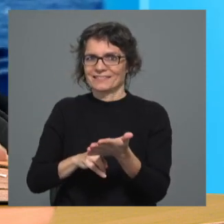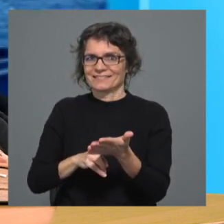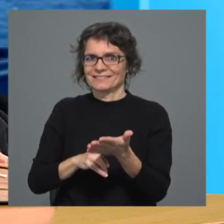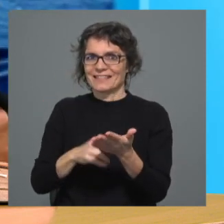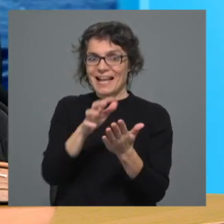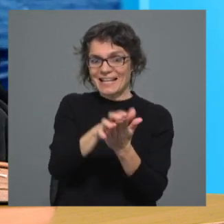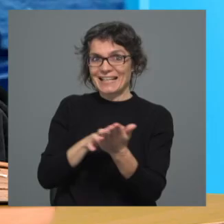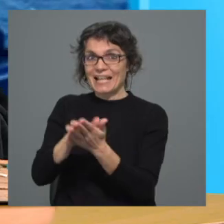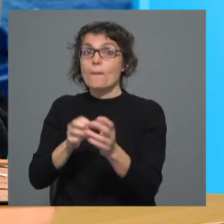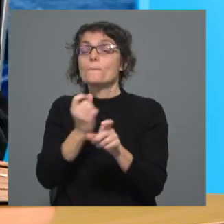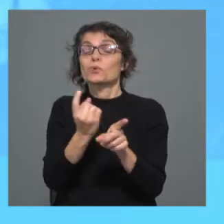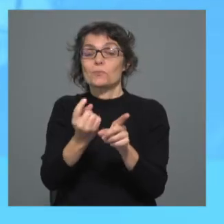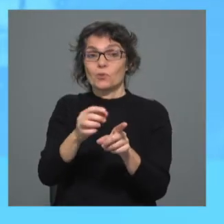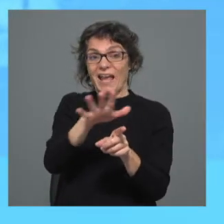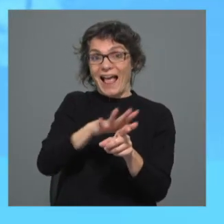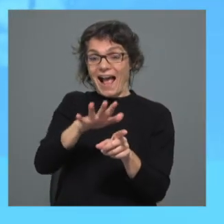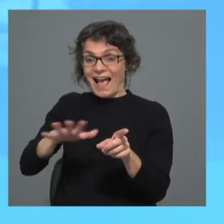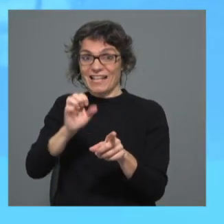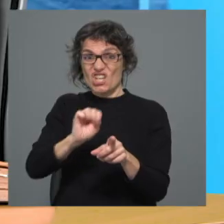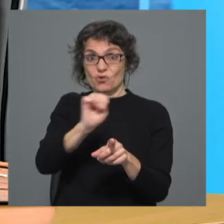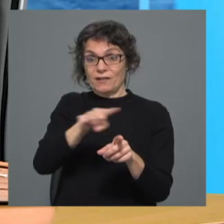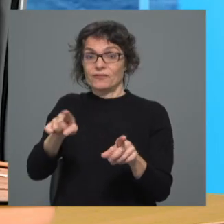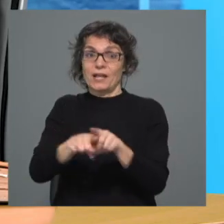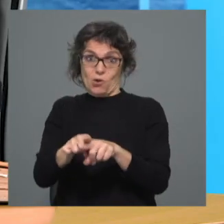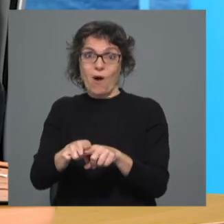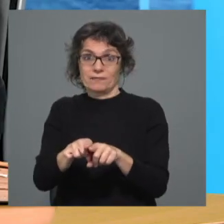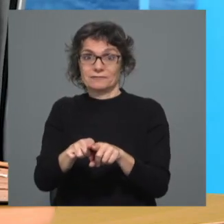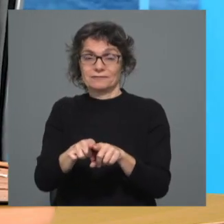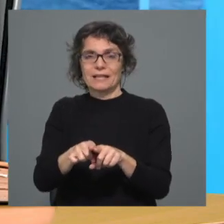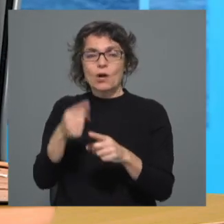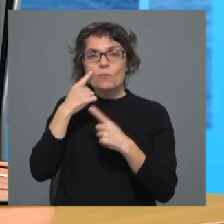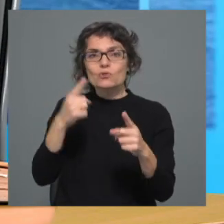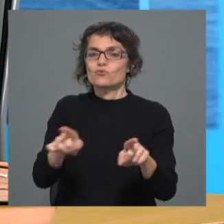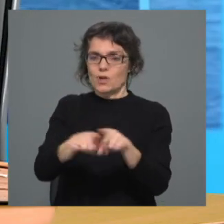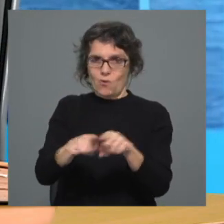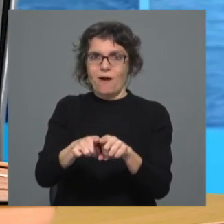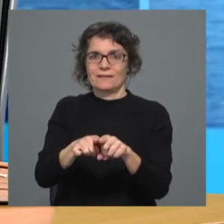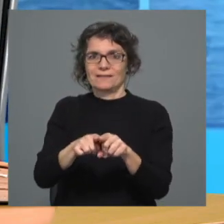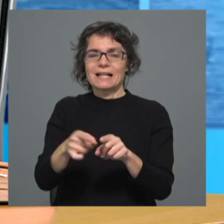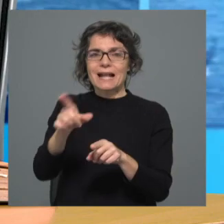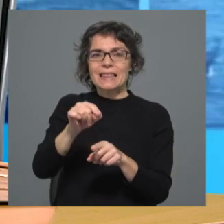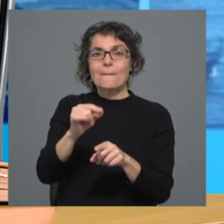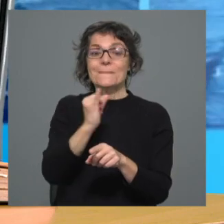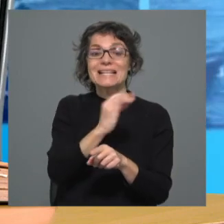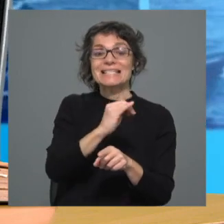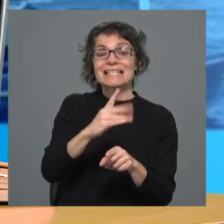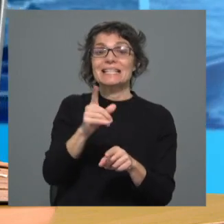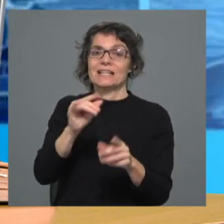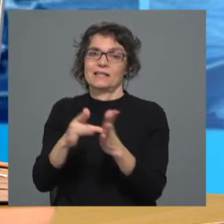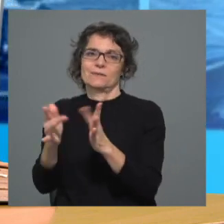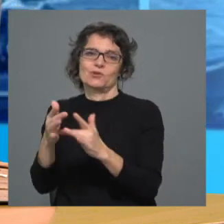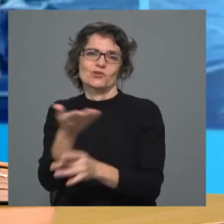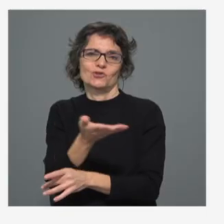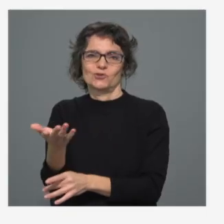nas mesmas terras, fala-se nas mesmas terras, fala-se no sentido do anúncio, e também a mensagem de Isaías, como de Jesus, é